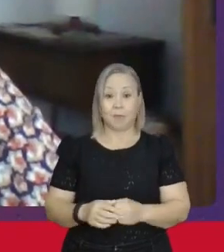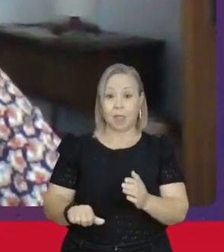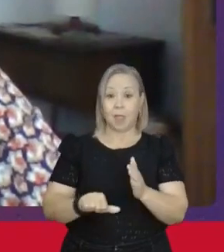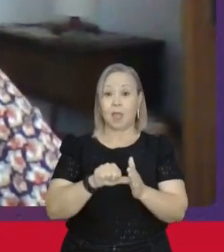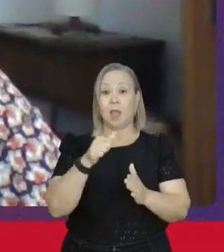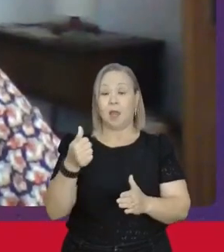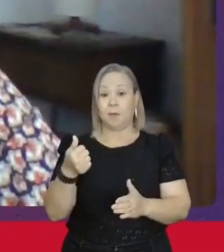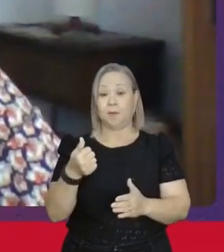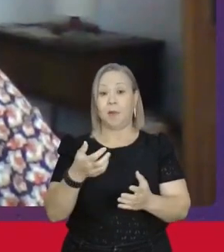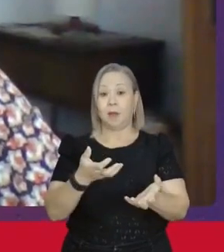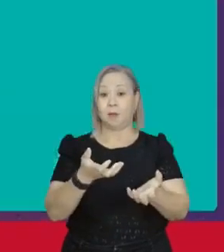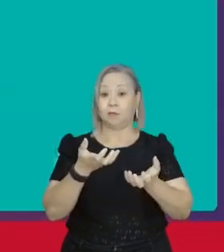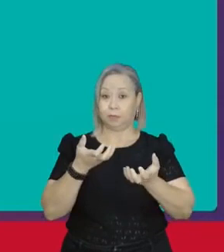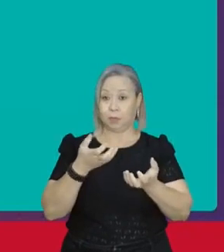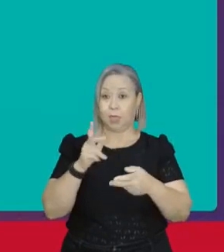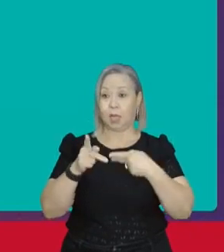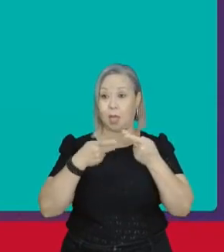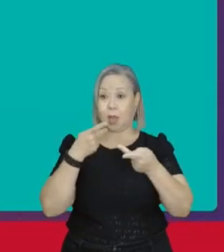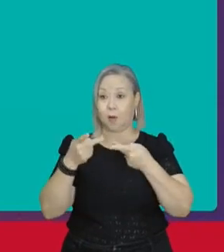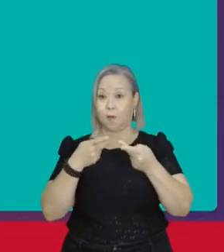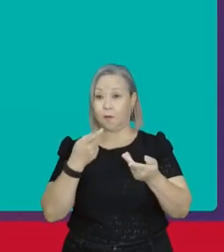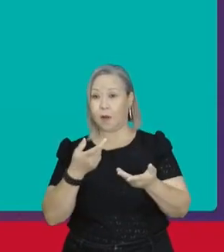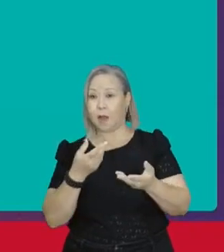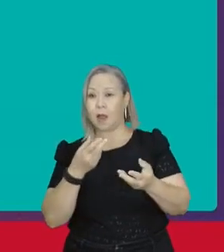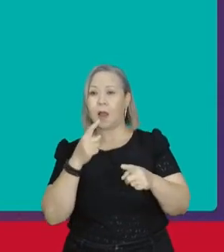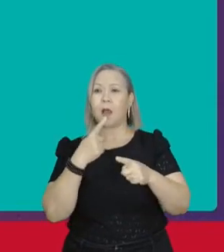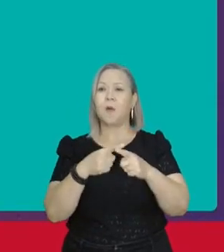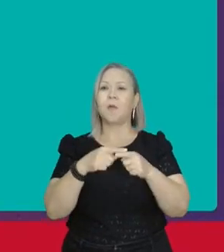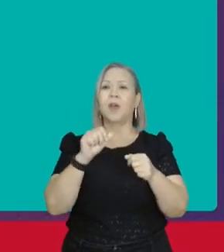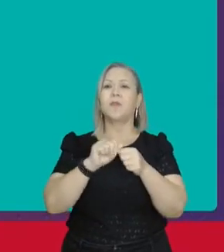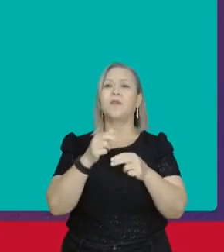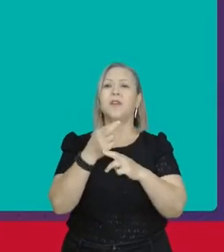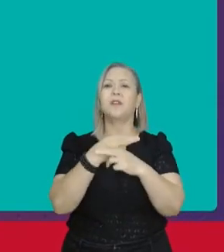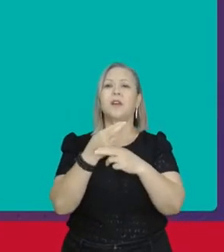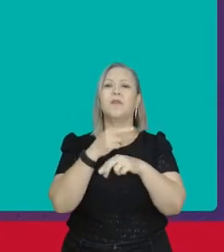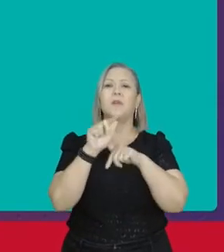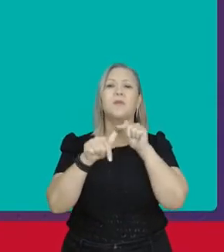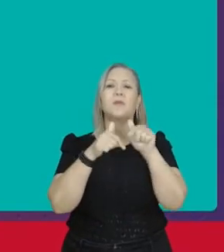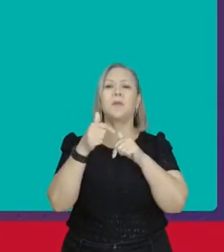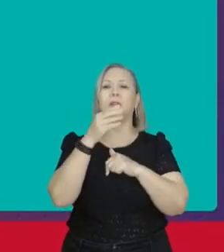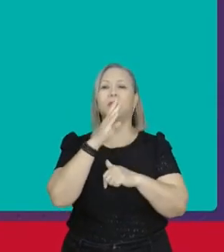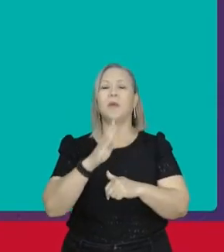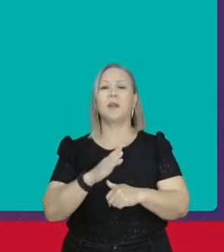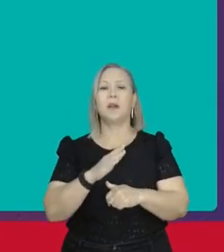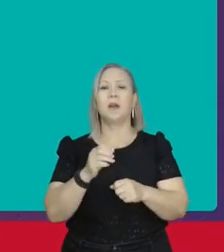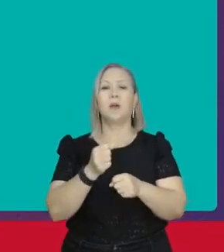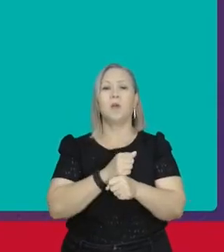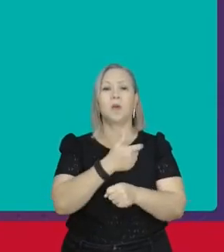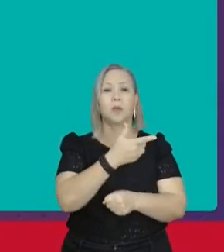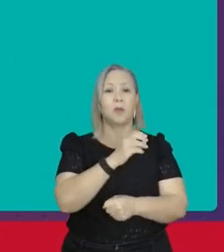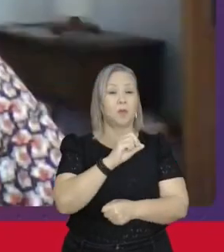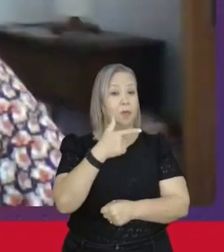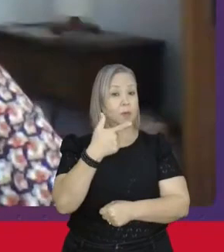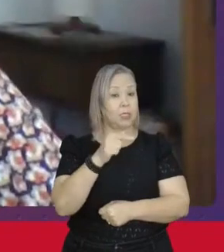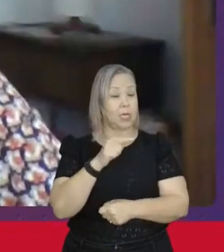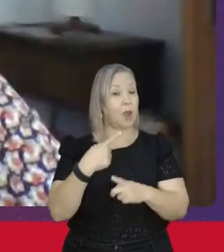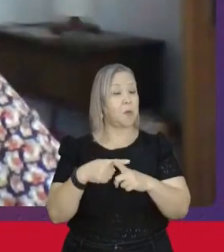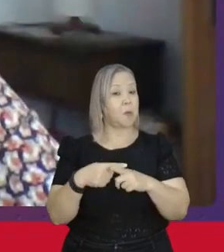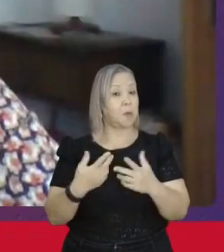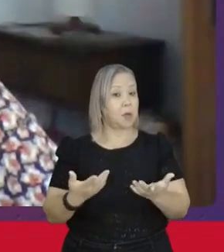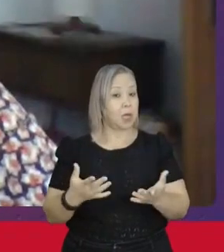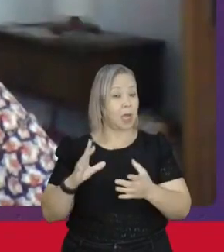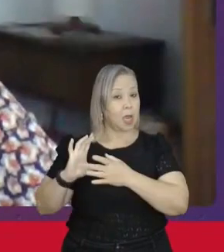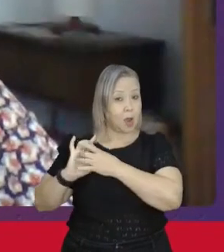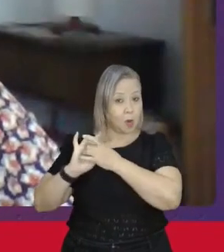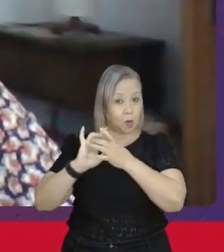primeiramente eu gostaria de falar sobre por que foi feita a reforma trabalhista no Brasil em 2017. Bom, no